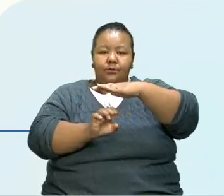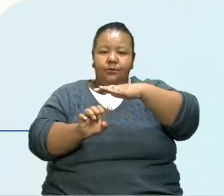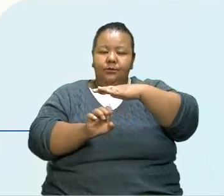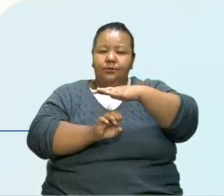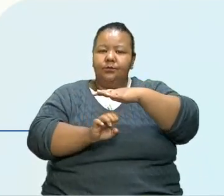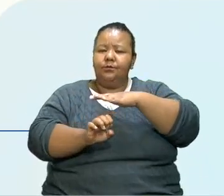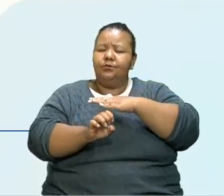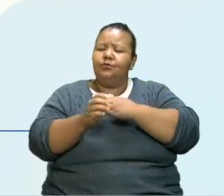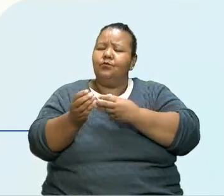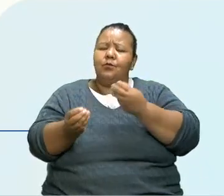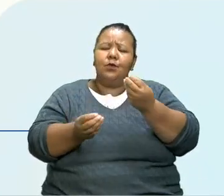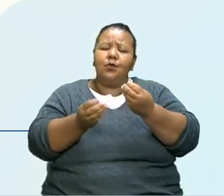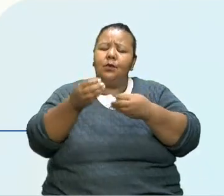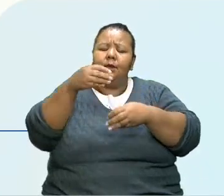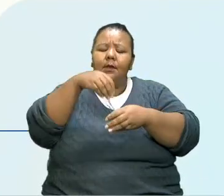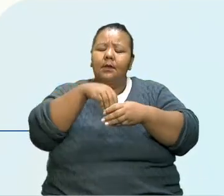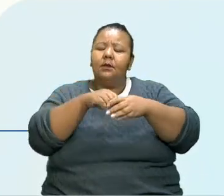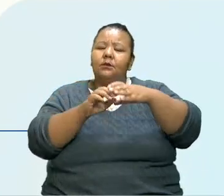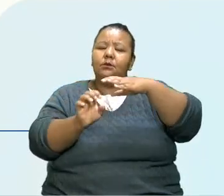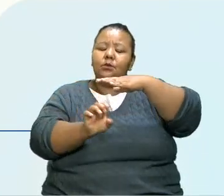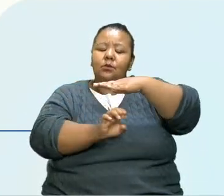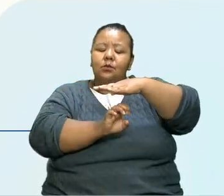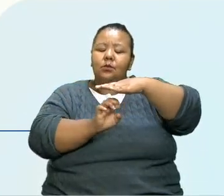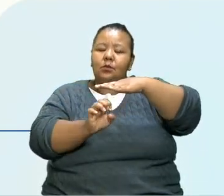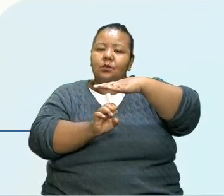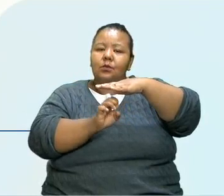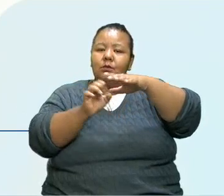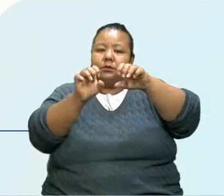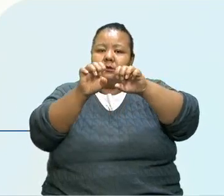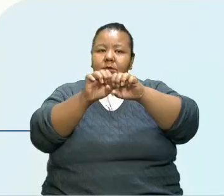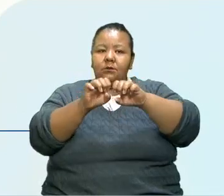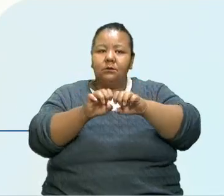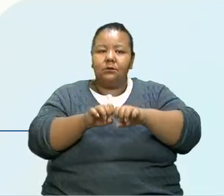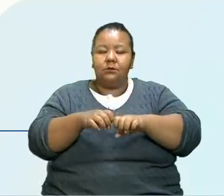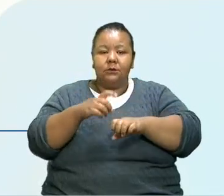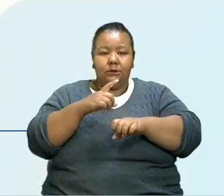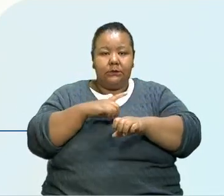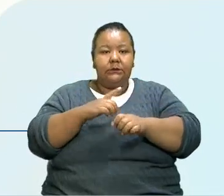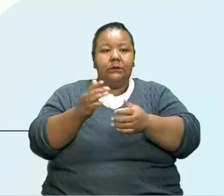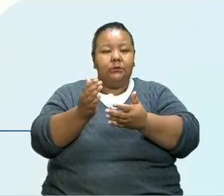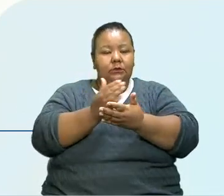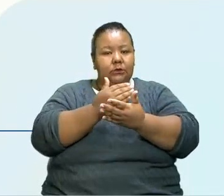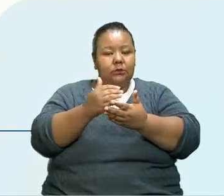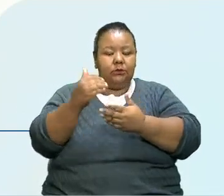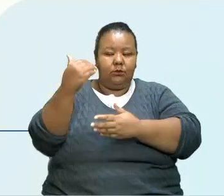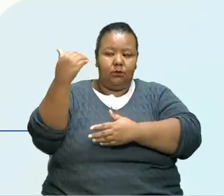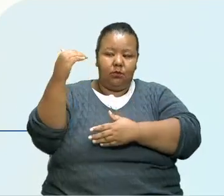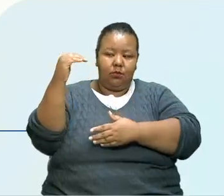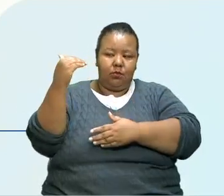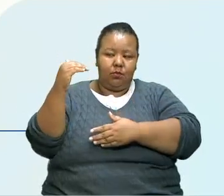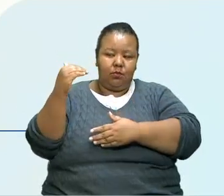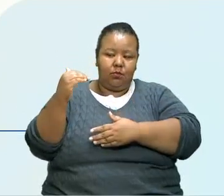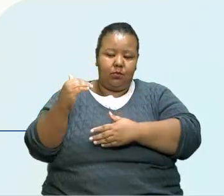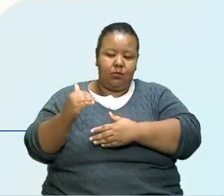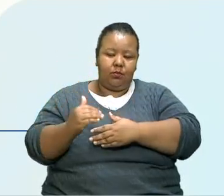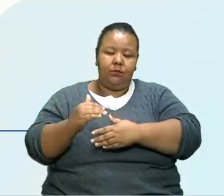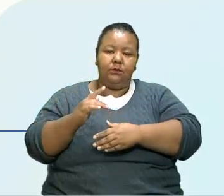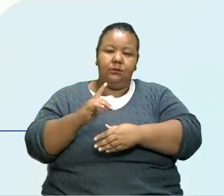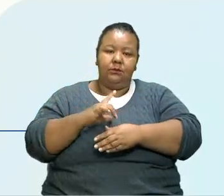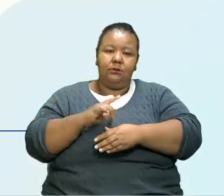O que compõe essa estrutura organizacional? Nós temos elementos que vão definir essa estrutura. Eu tenho